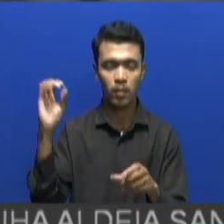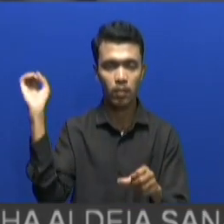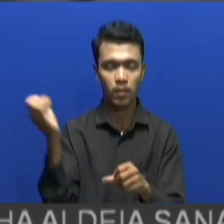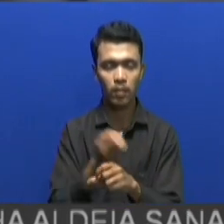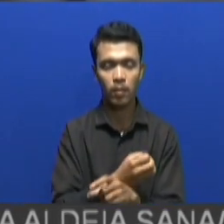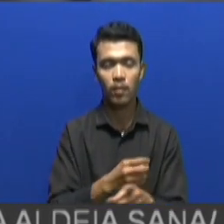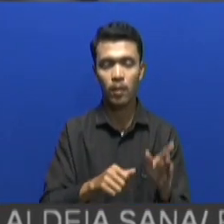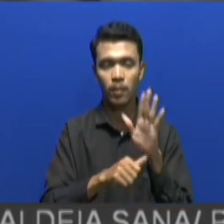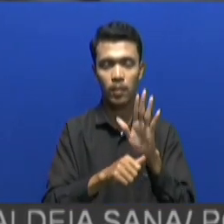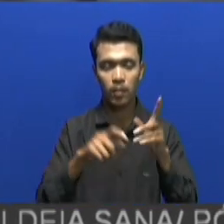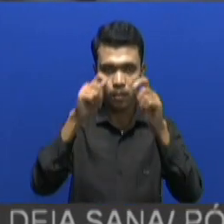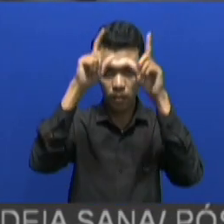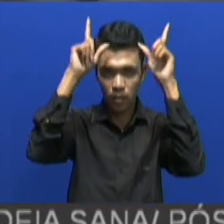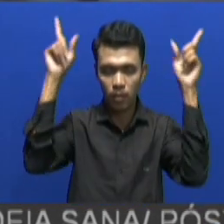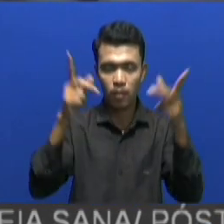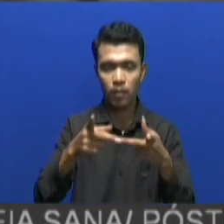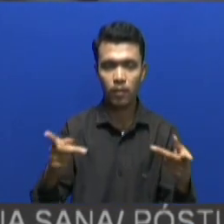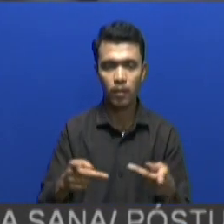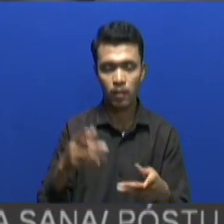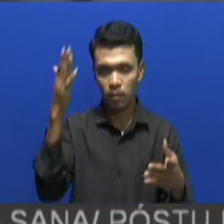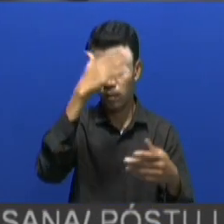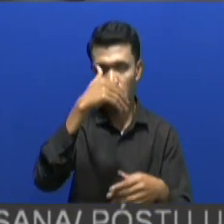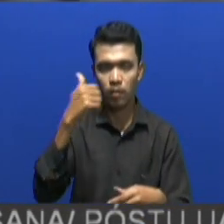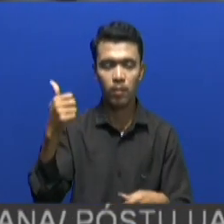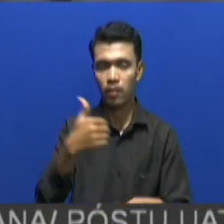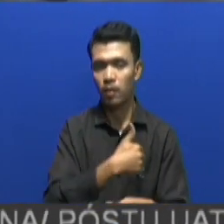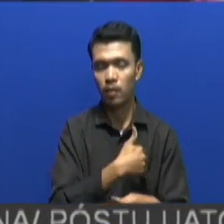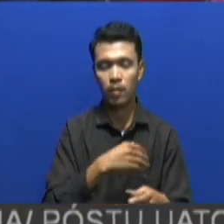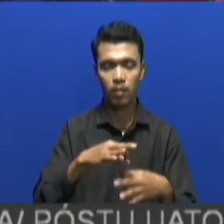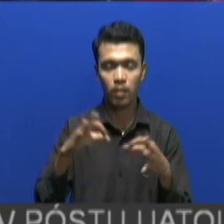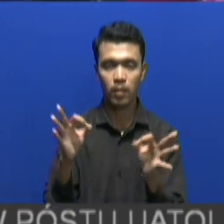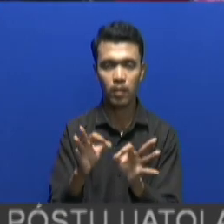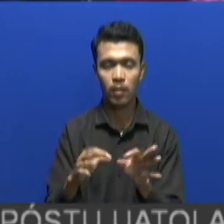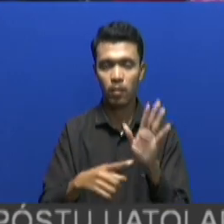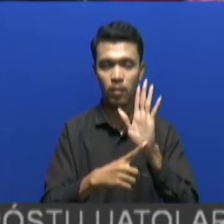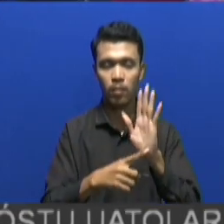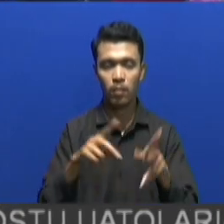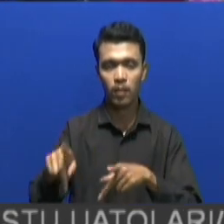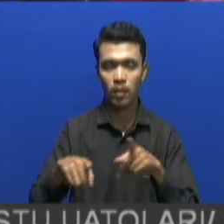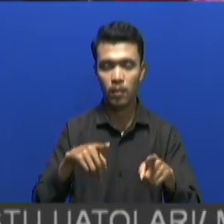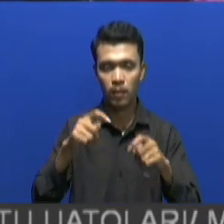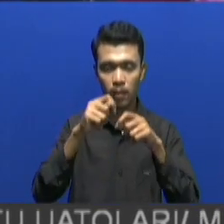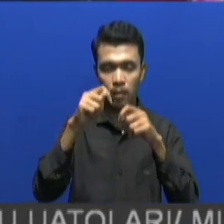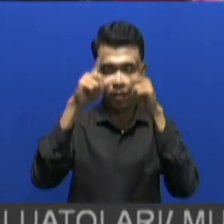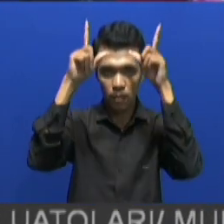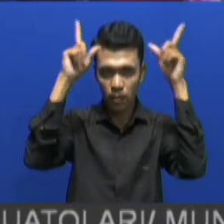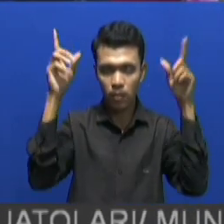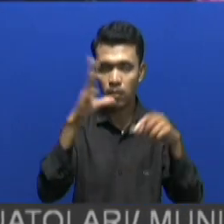apresenta Timor-Leste ne potencialidade de turismo, neve se dá o que explora dia, code atrai investidor rai larang no rai liur.